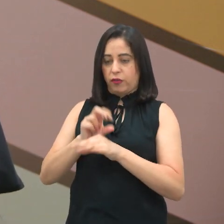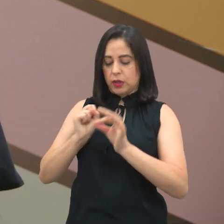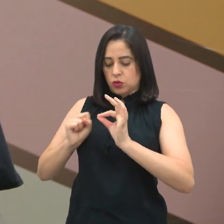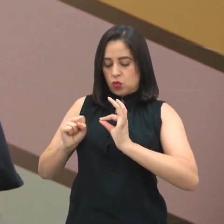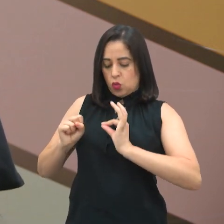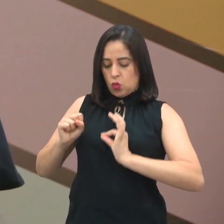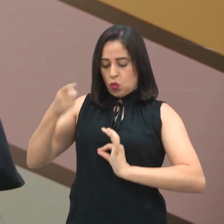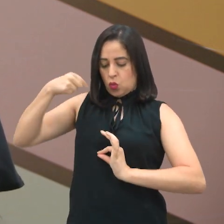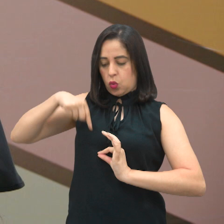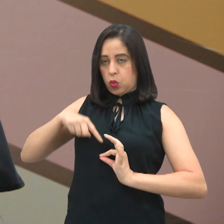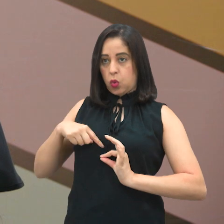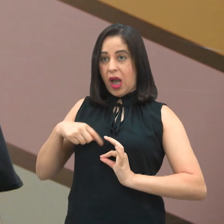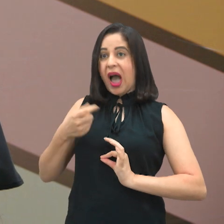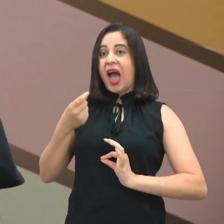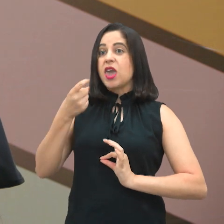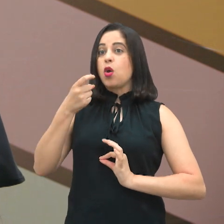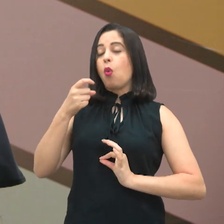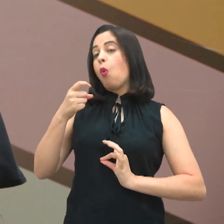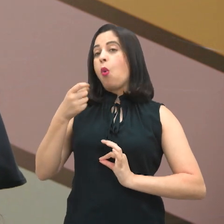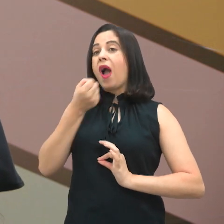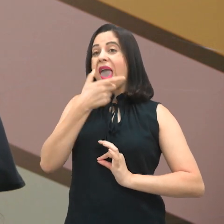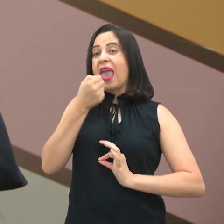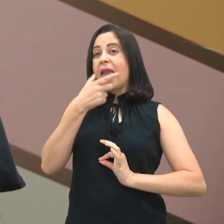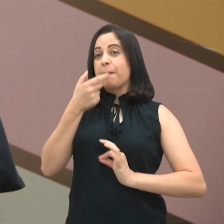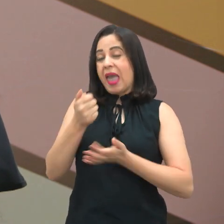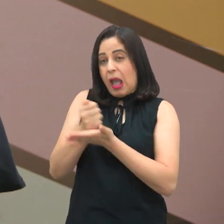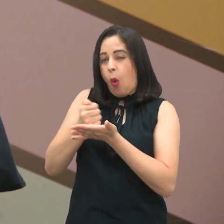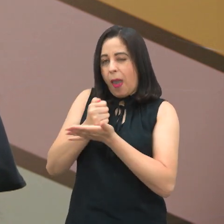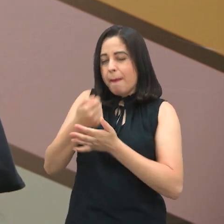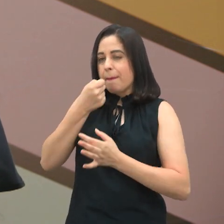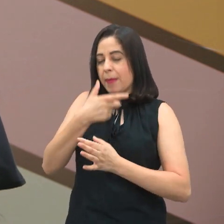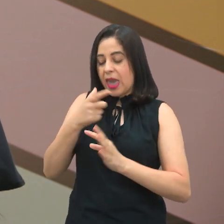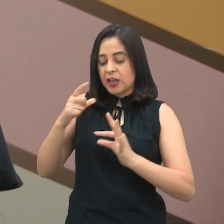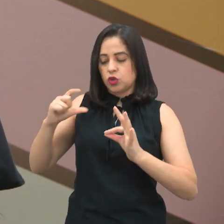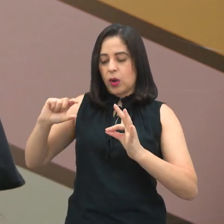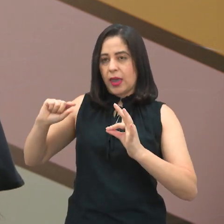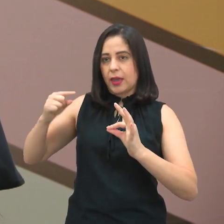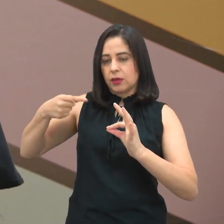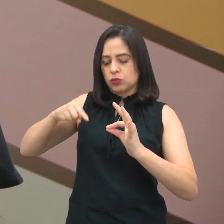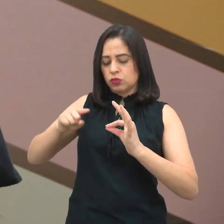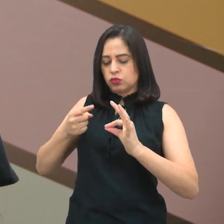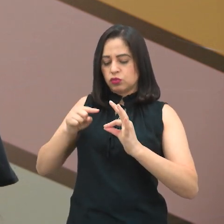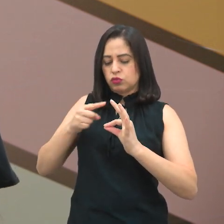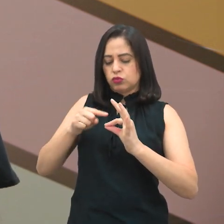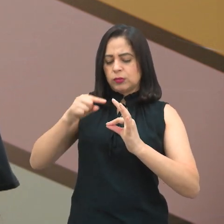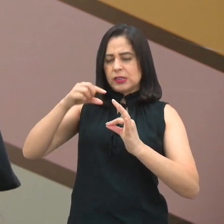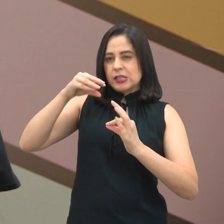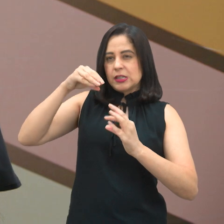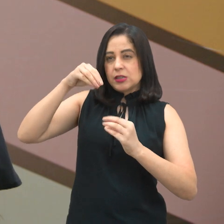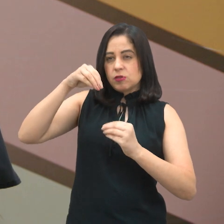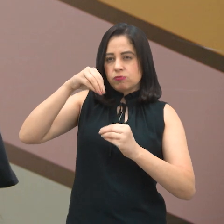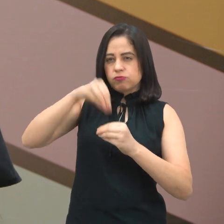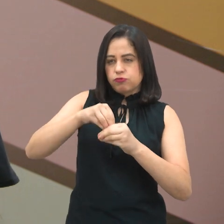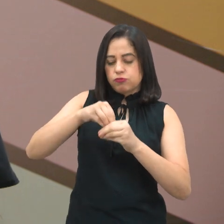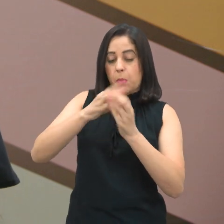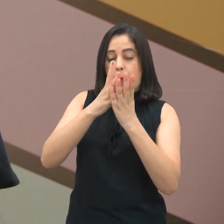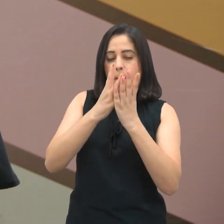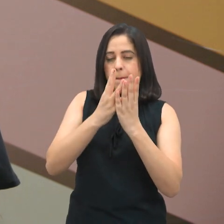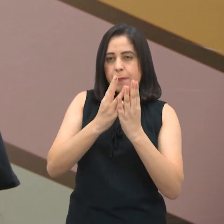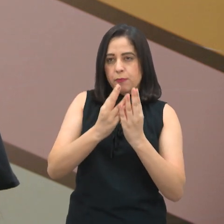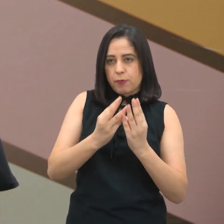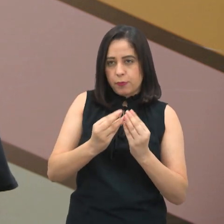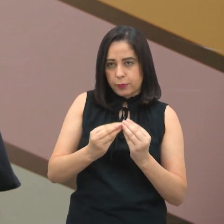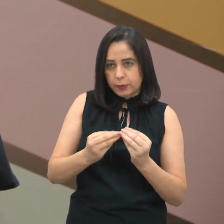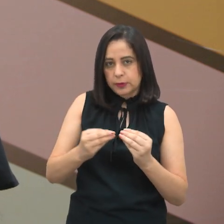ele mata o HIV. E o HIV, ele entra destruindo uma célula de defesa do nosso corpo, que é